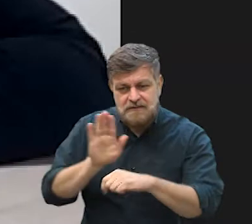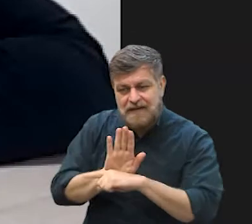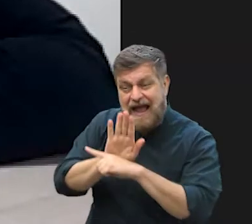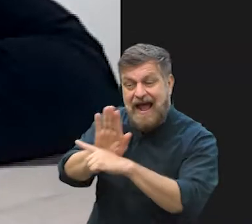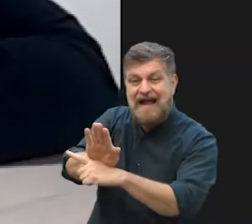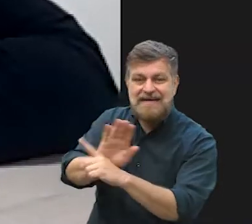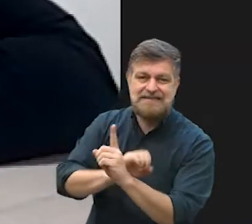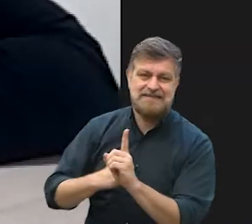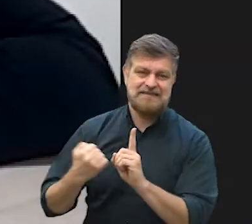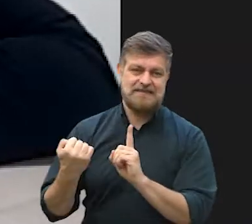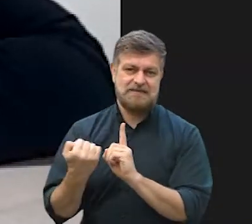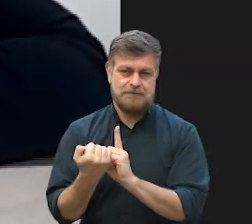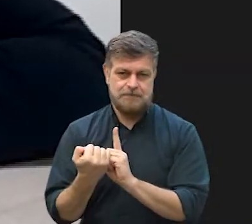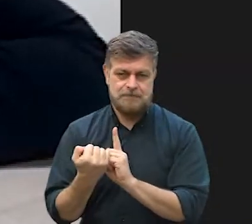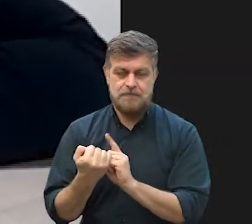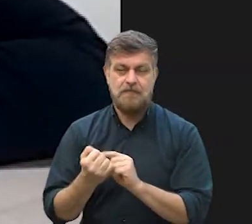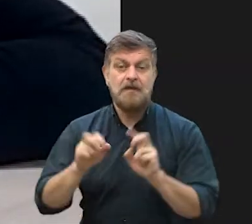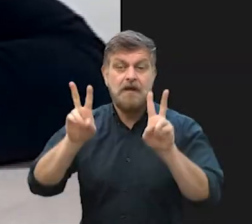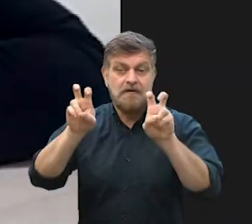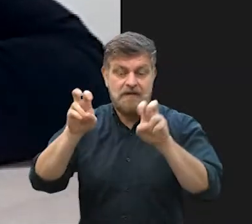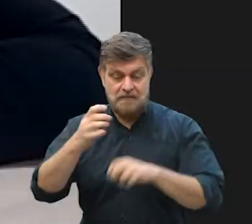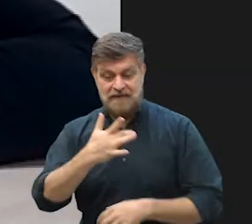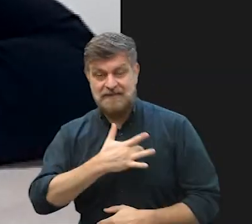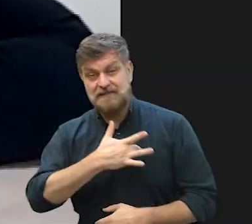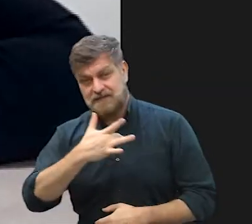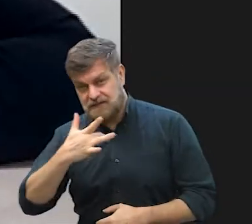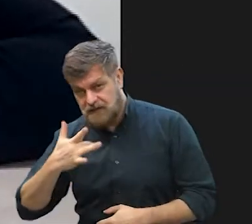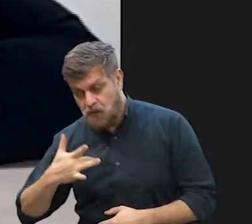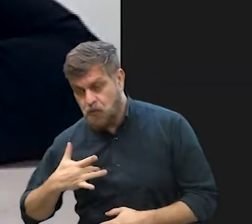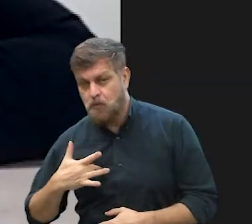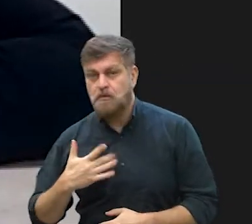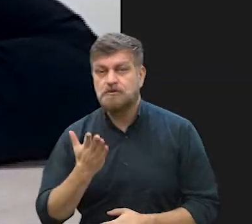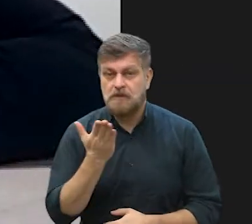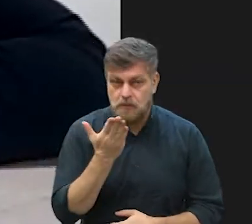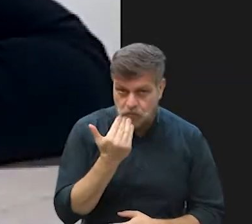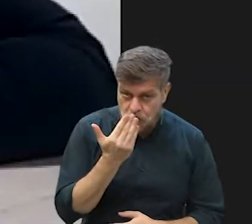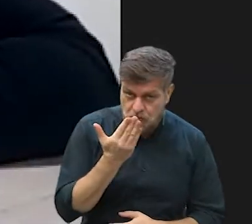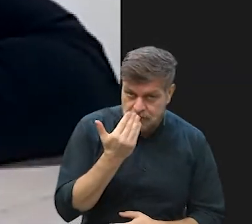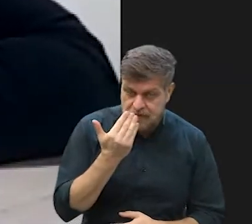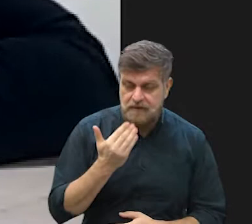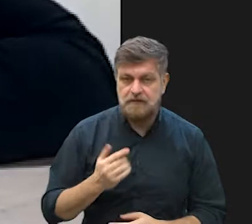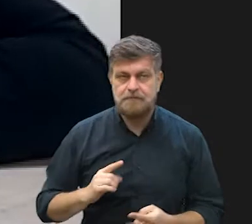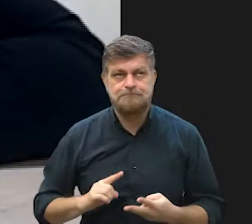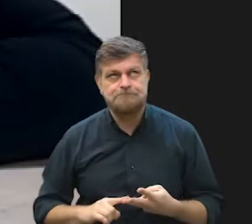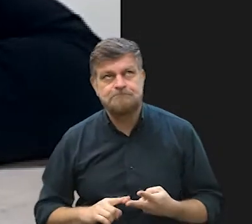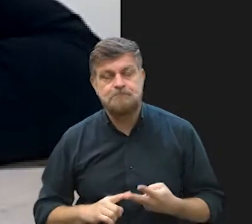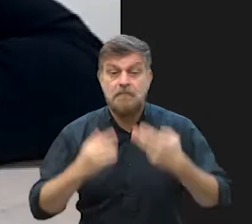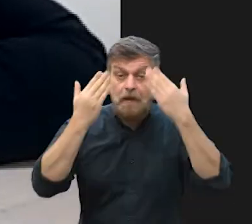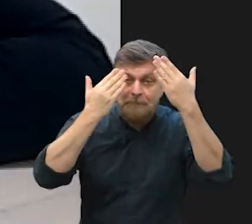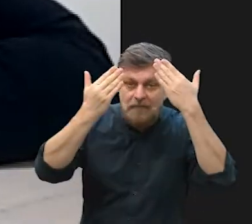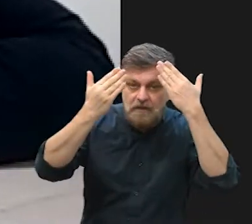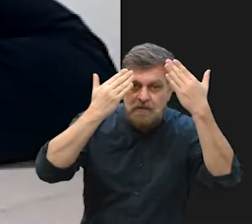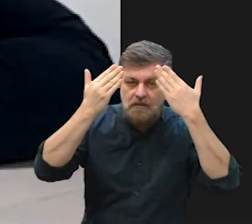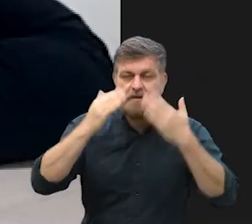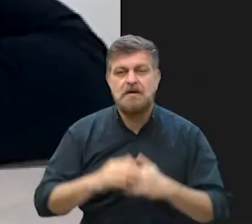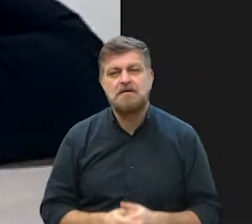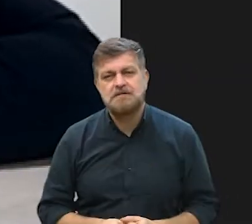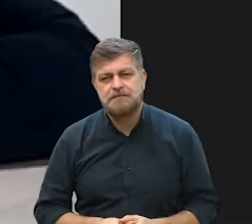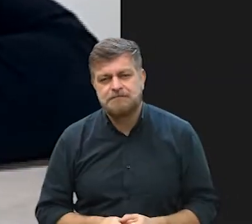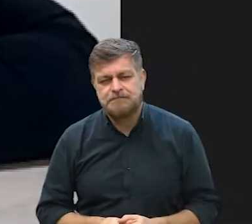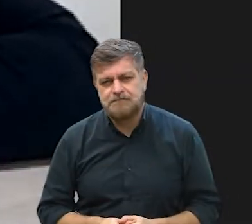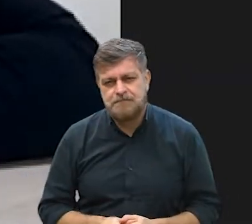assistência, né? Assistência à saúde, assistência à alimentação, assistência psicológica,